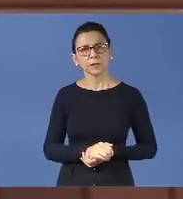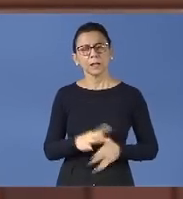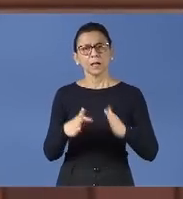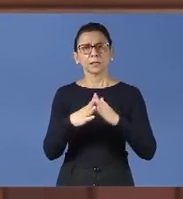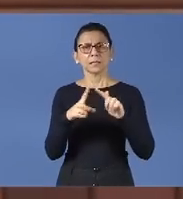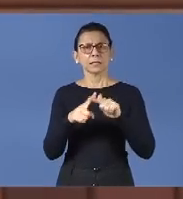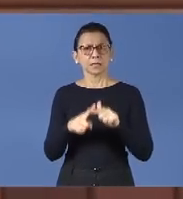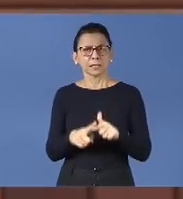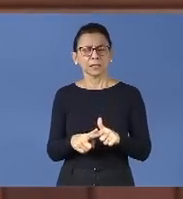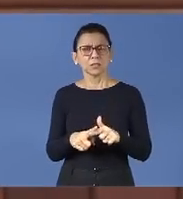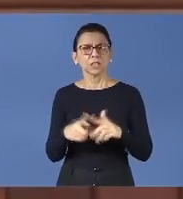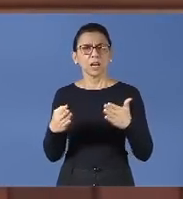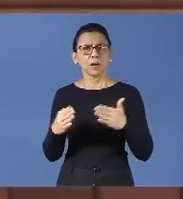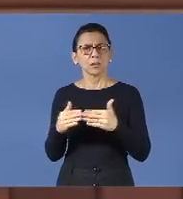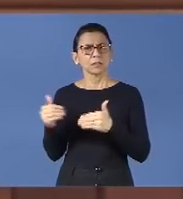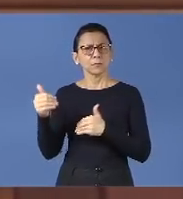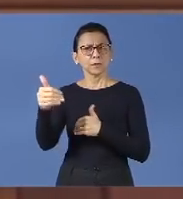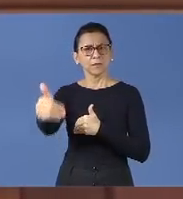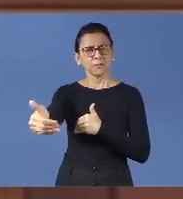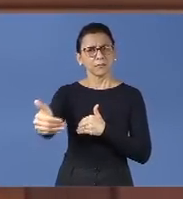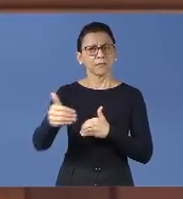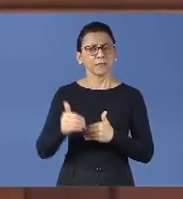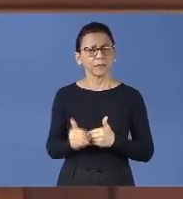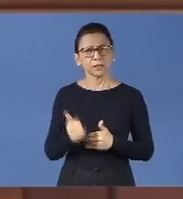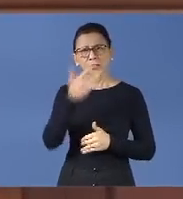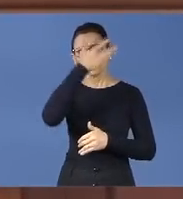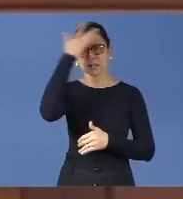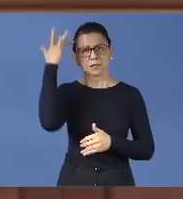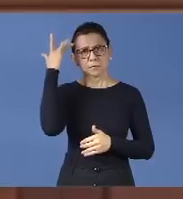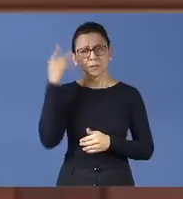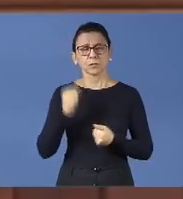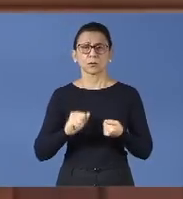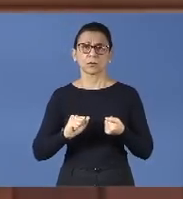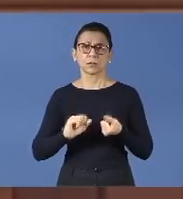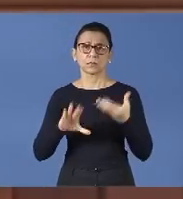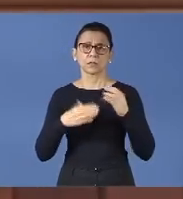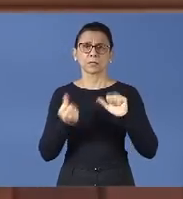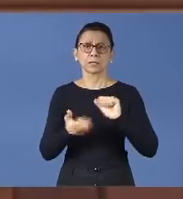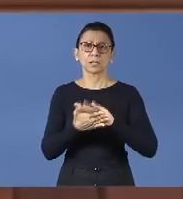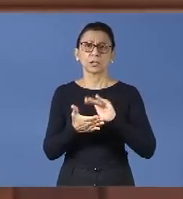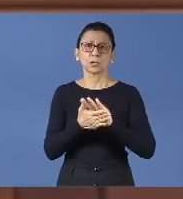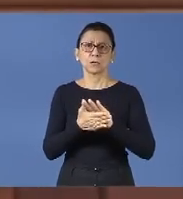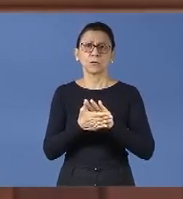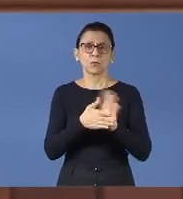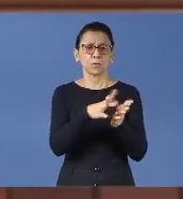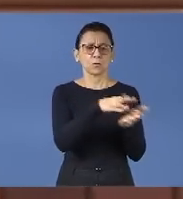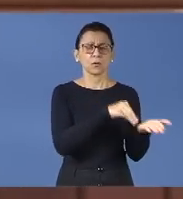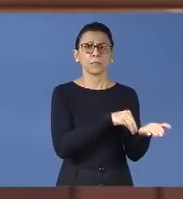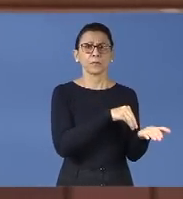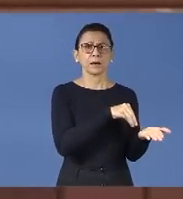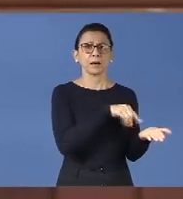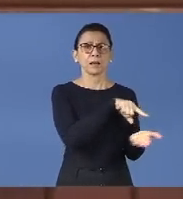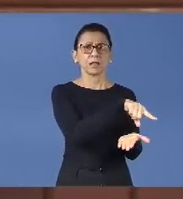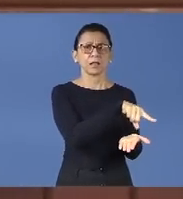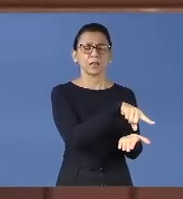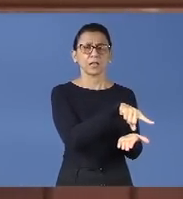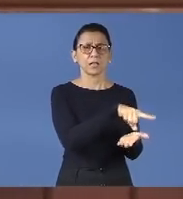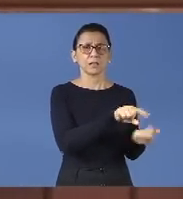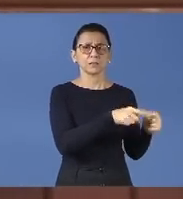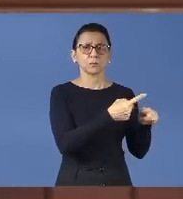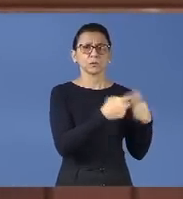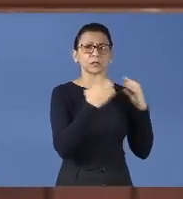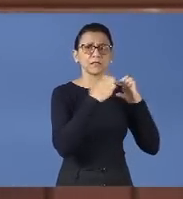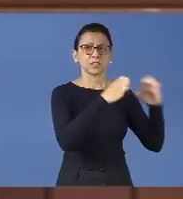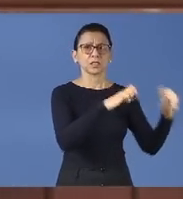para frente, os nossos próprios, vão ser usados para isso? Eu pergunto. Então, o Brasil está aqui, vai cantar o